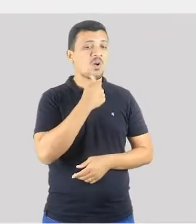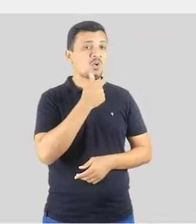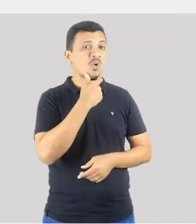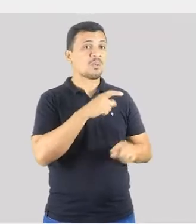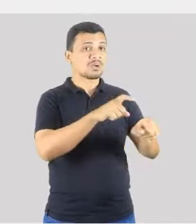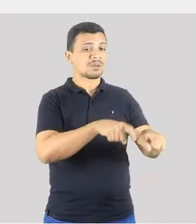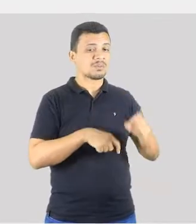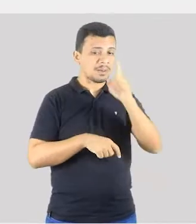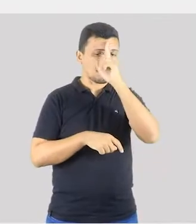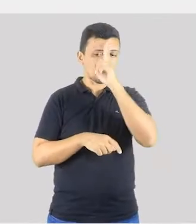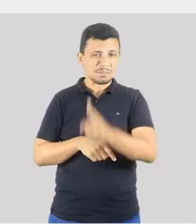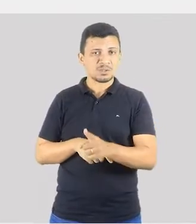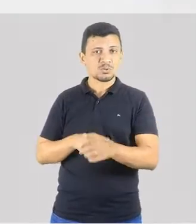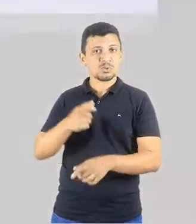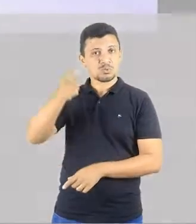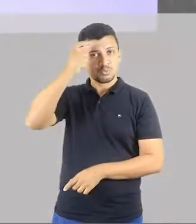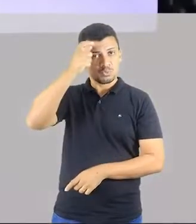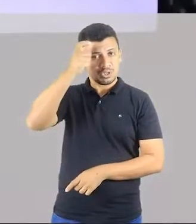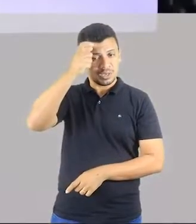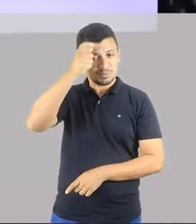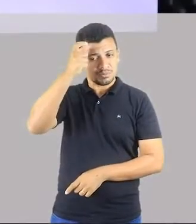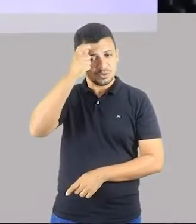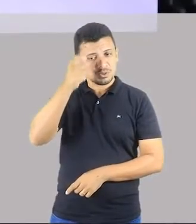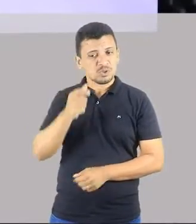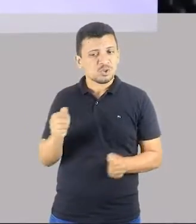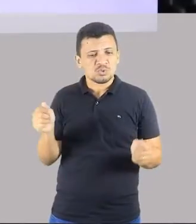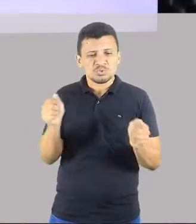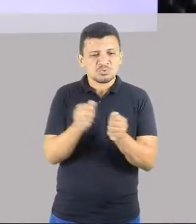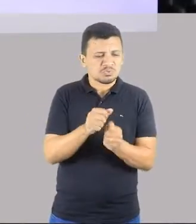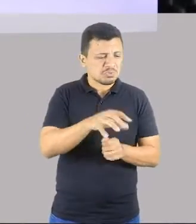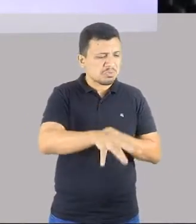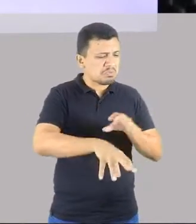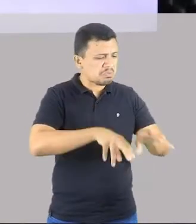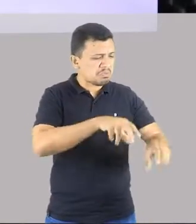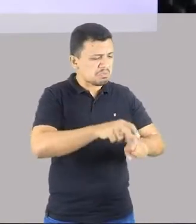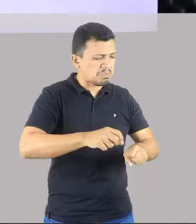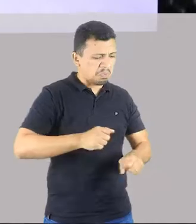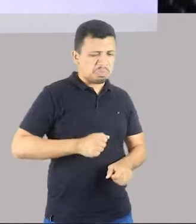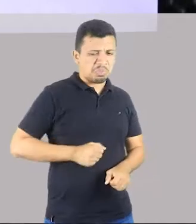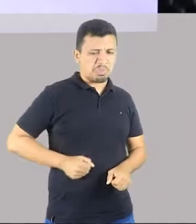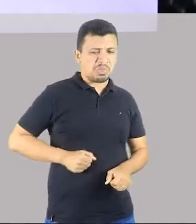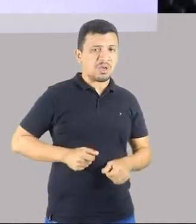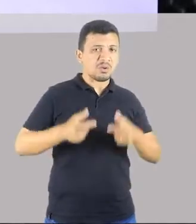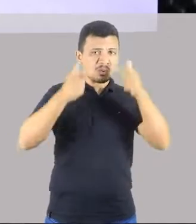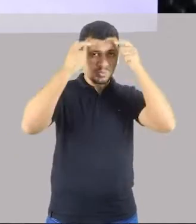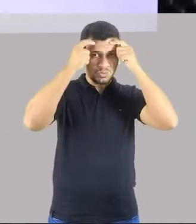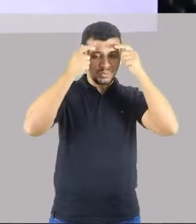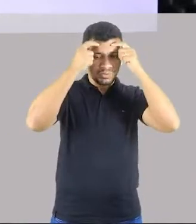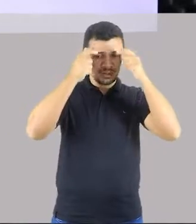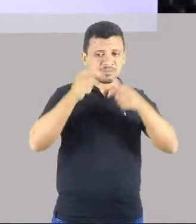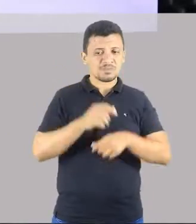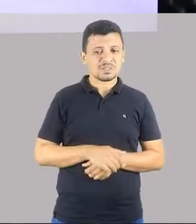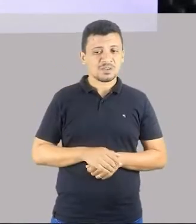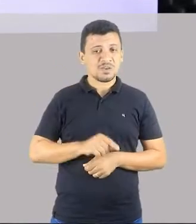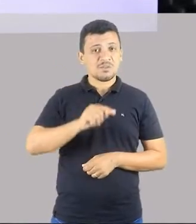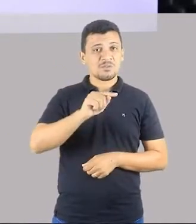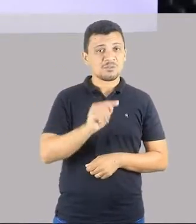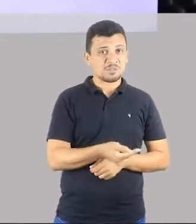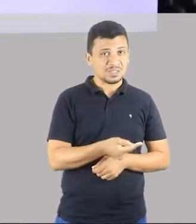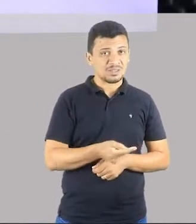camponês mandou que o diabo juntasse todos os excrementos de cavalo do reino da Dinamarca